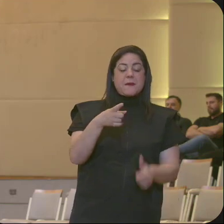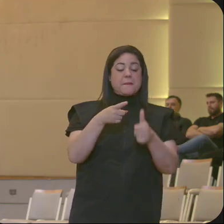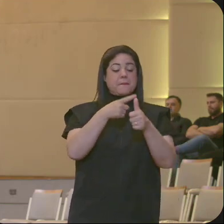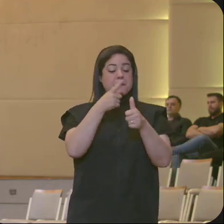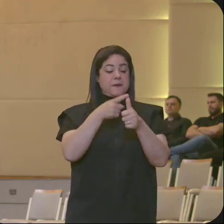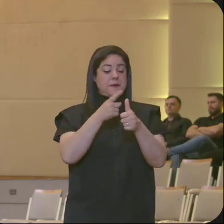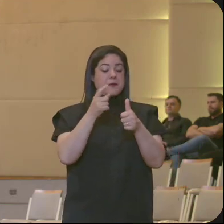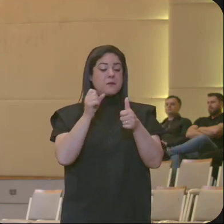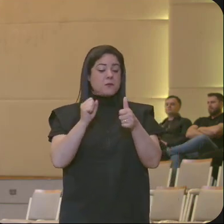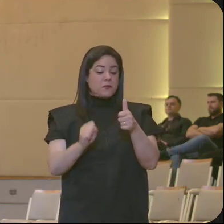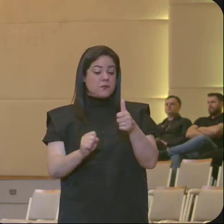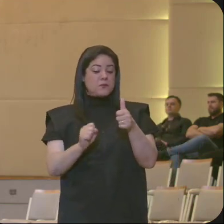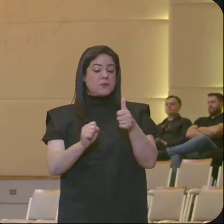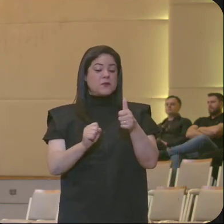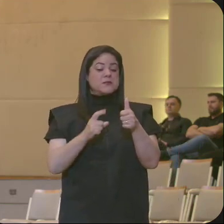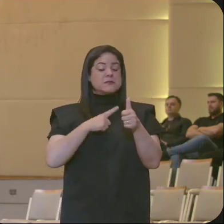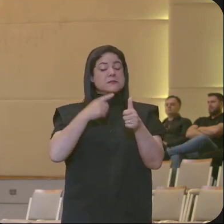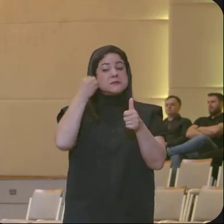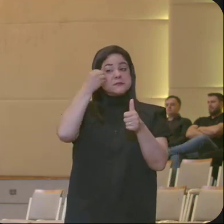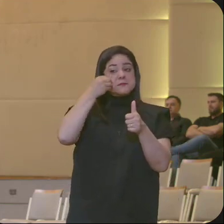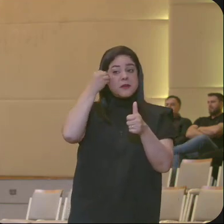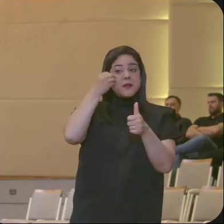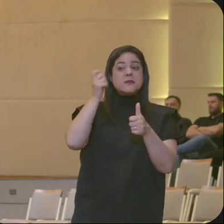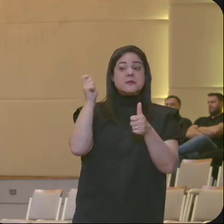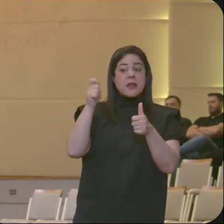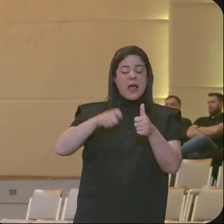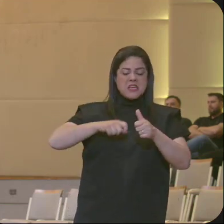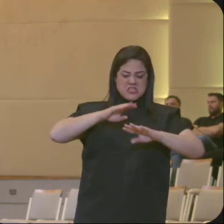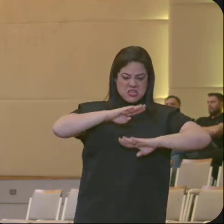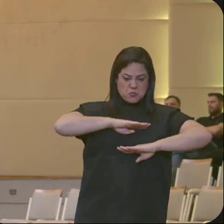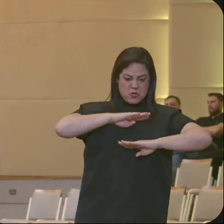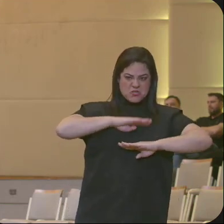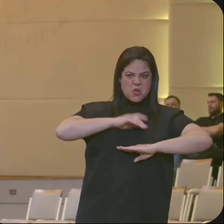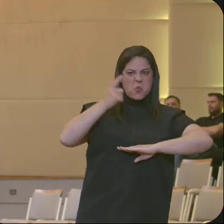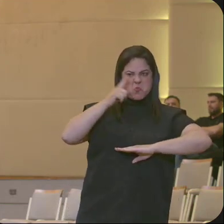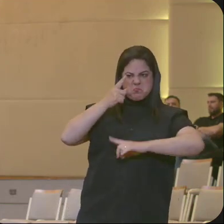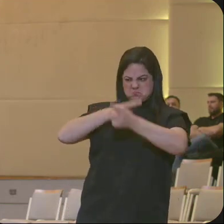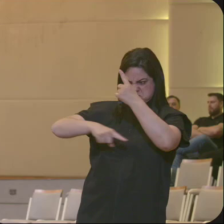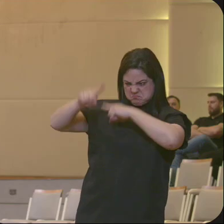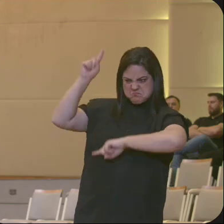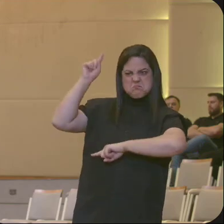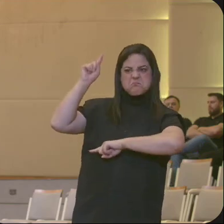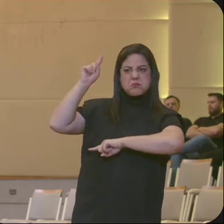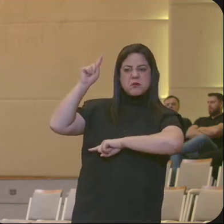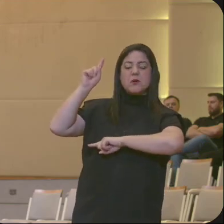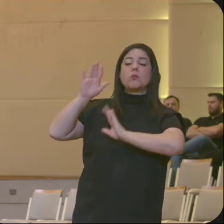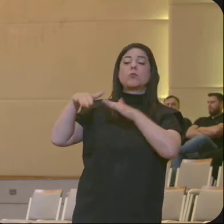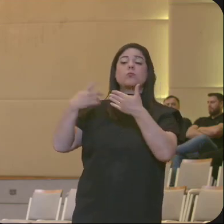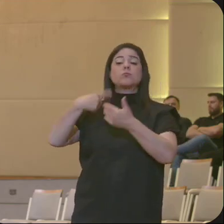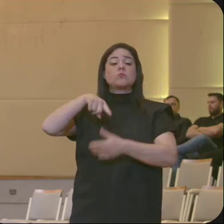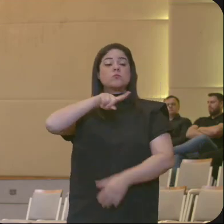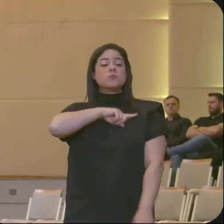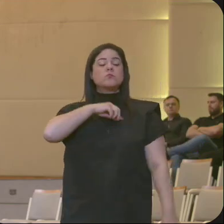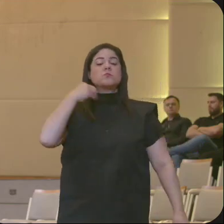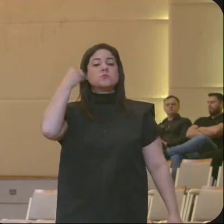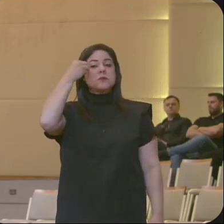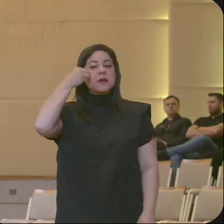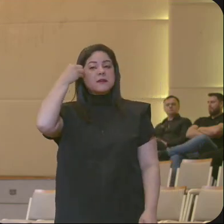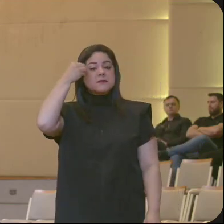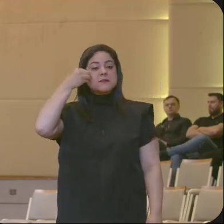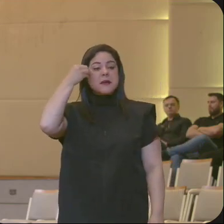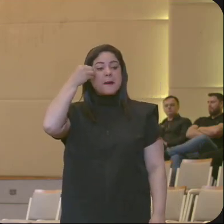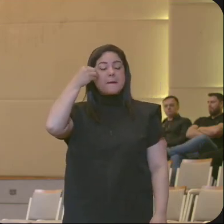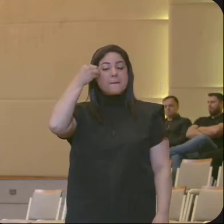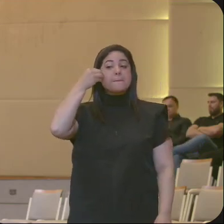gente pode viver acima das circunstâncias quando nós experimentamos, em primeiro